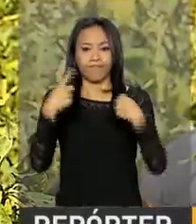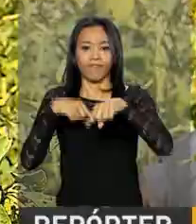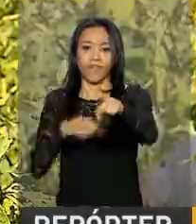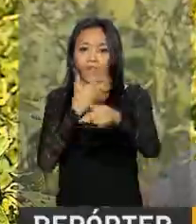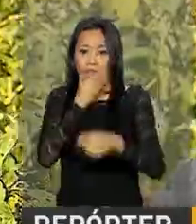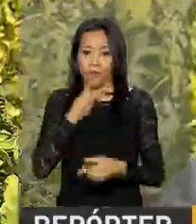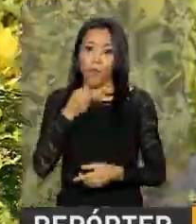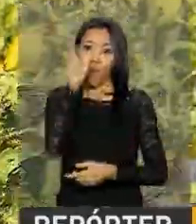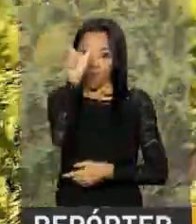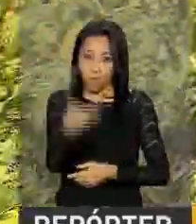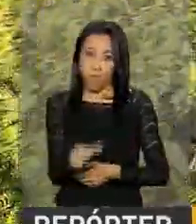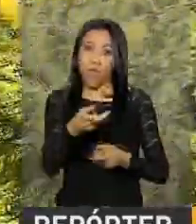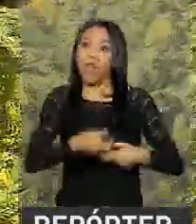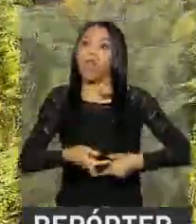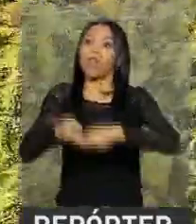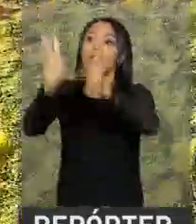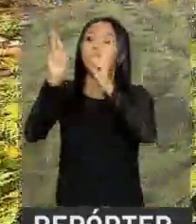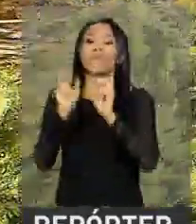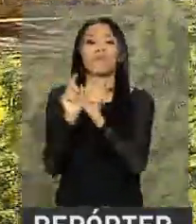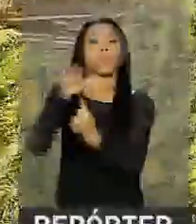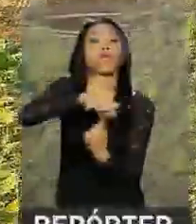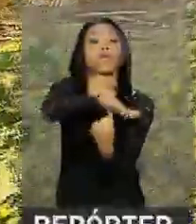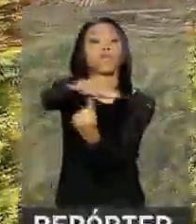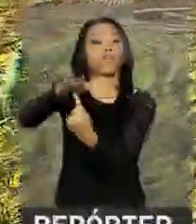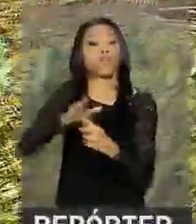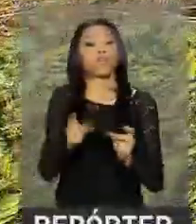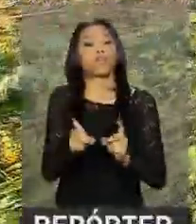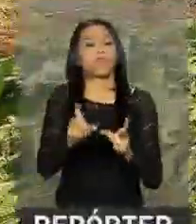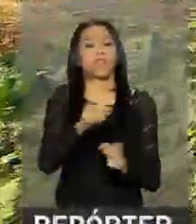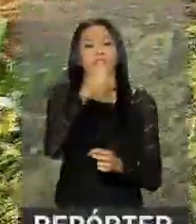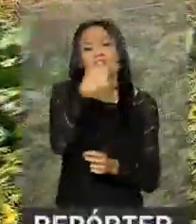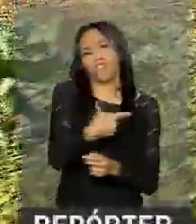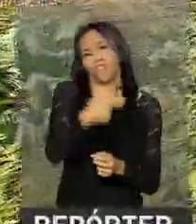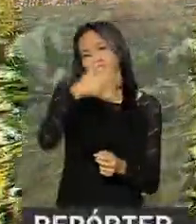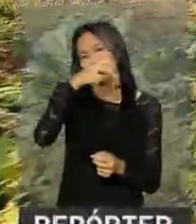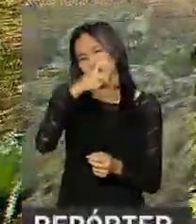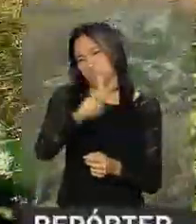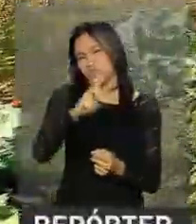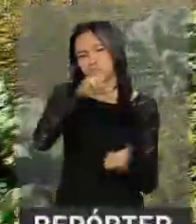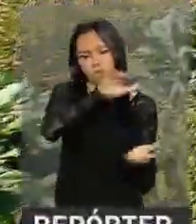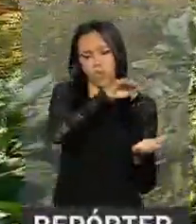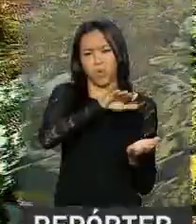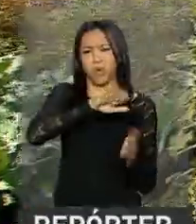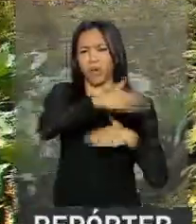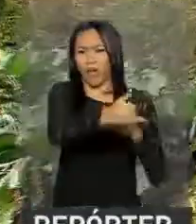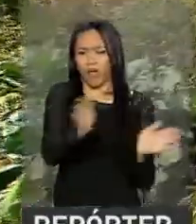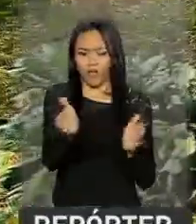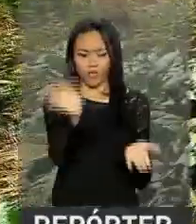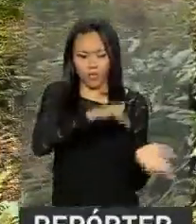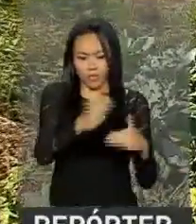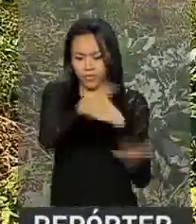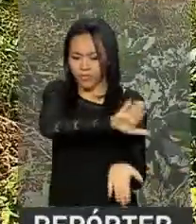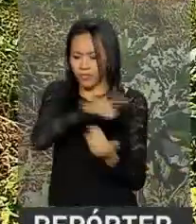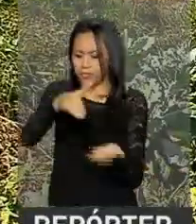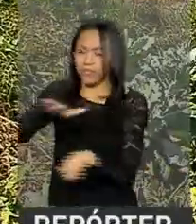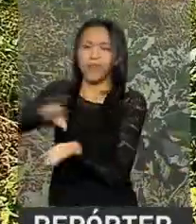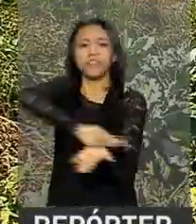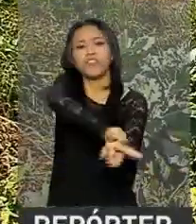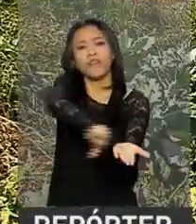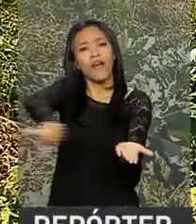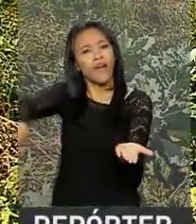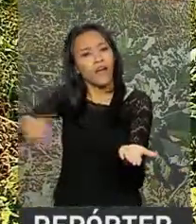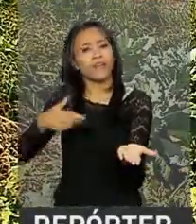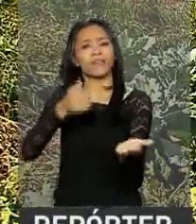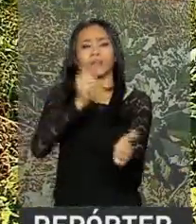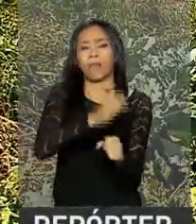para a feira de cristalina aos domingos entre 20 e 25 caixas de couve batata que havia cheiro verde e outros produtos